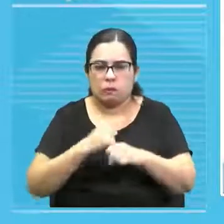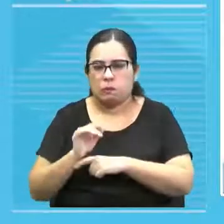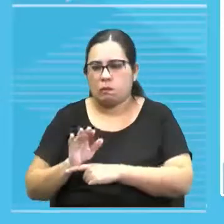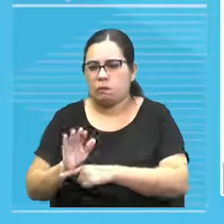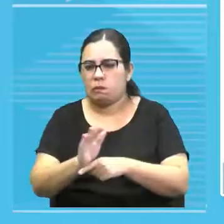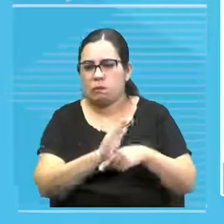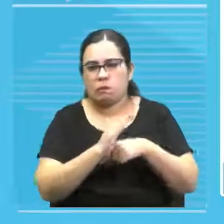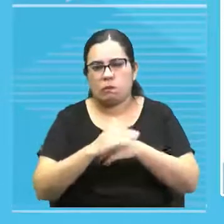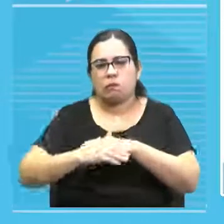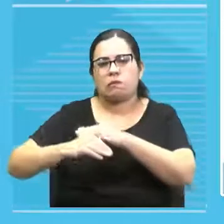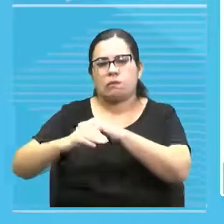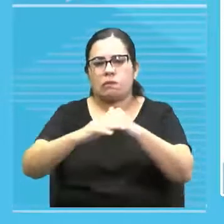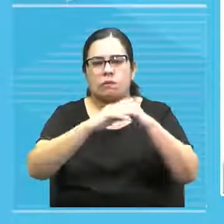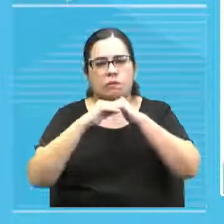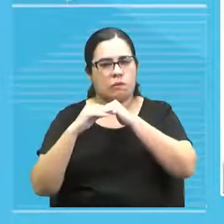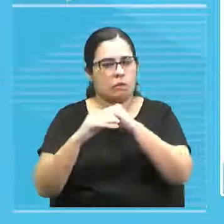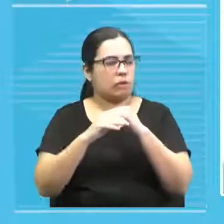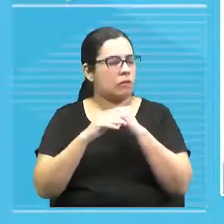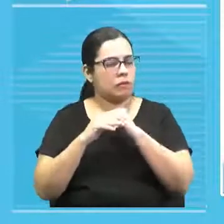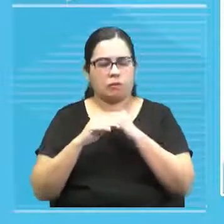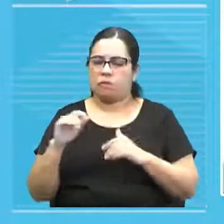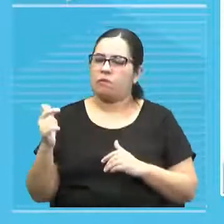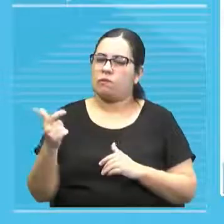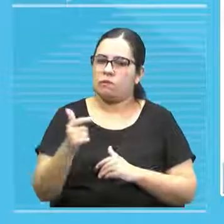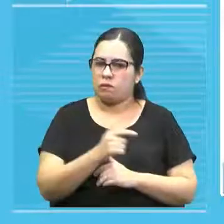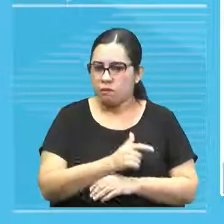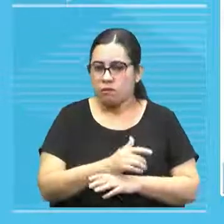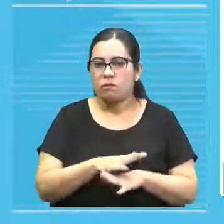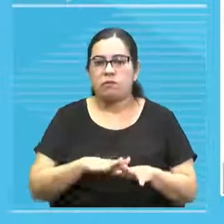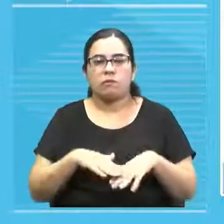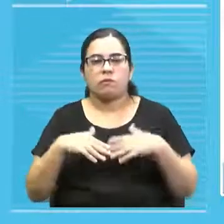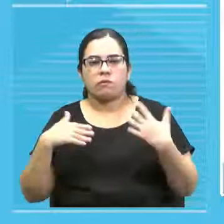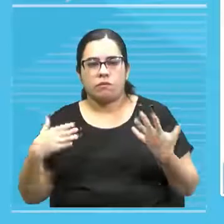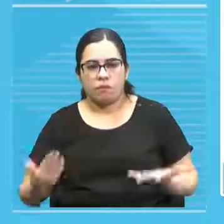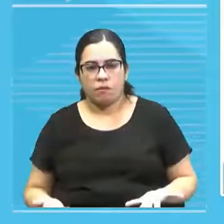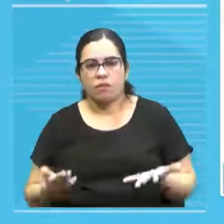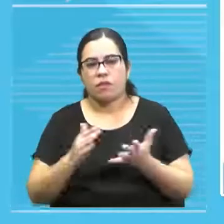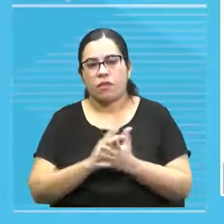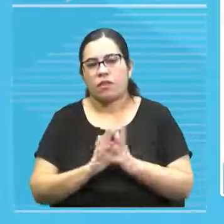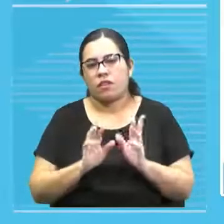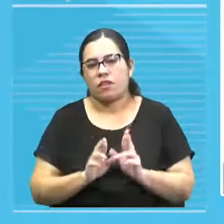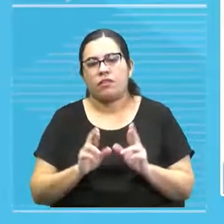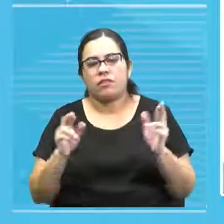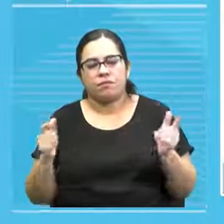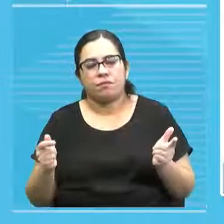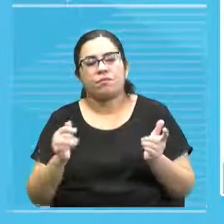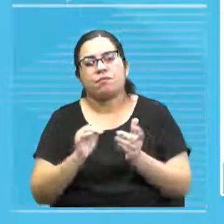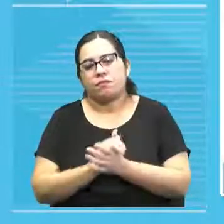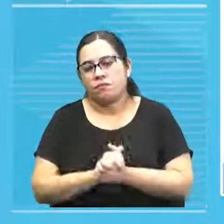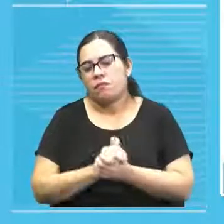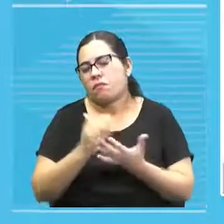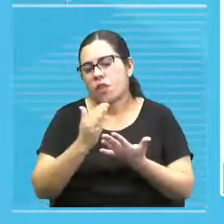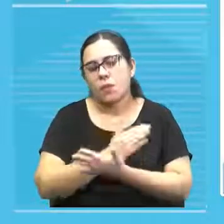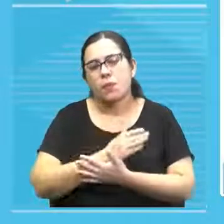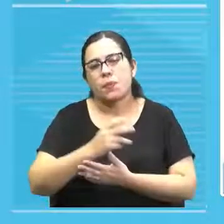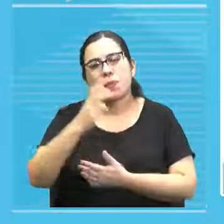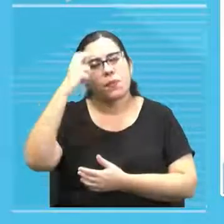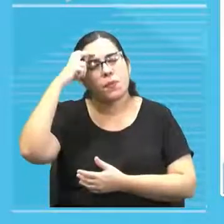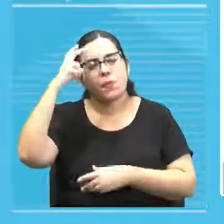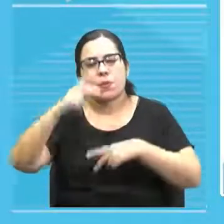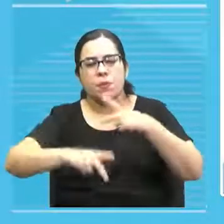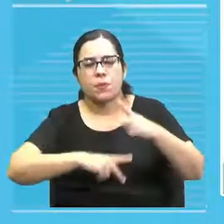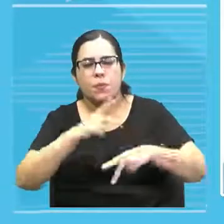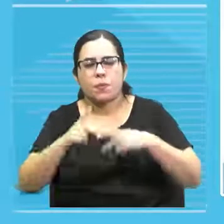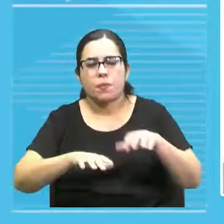não deu visibilidade às minorias na pelo contrário a povos e culturas um